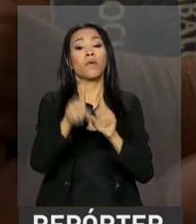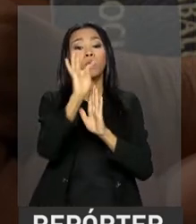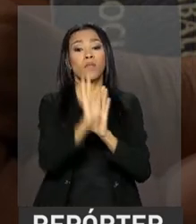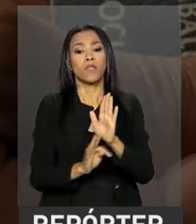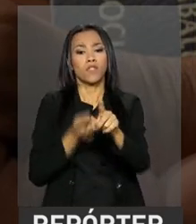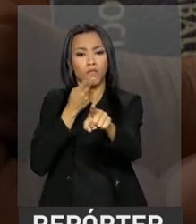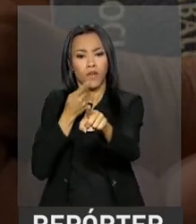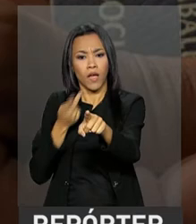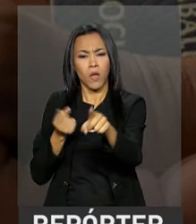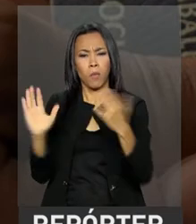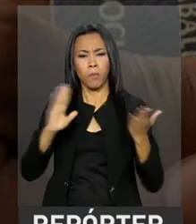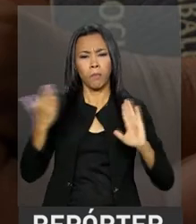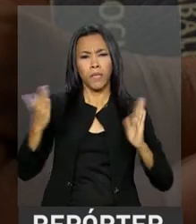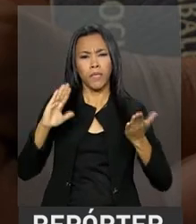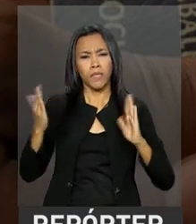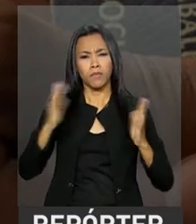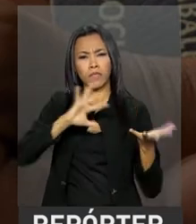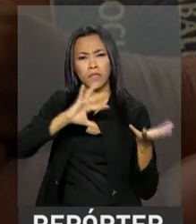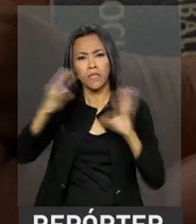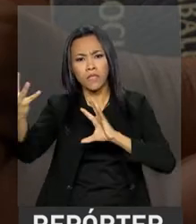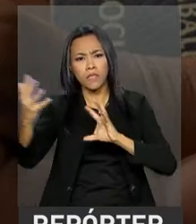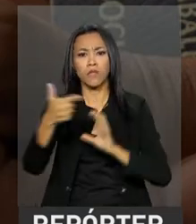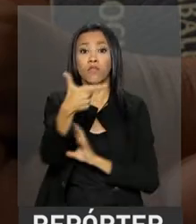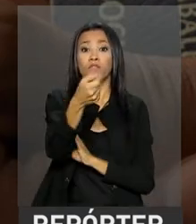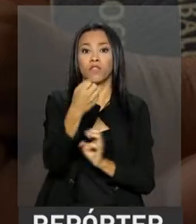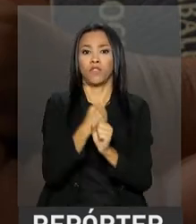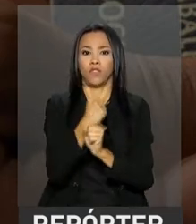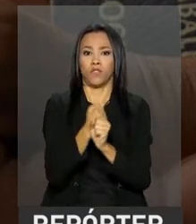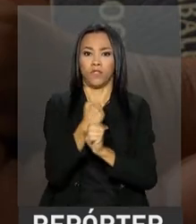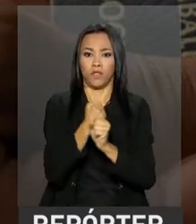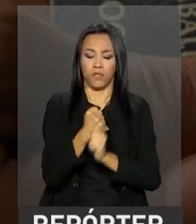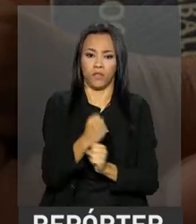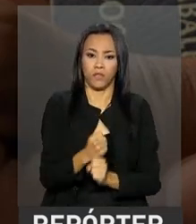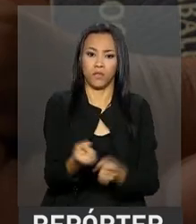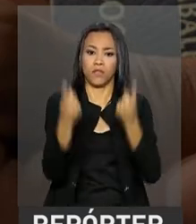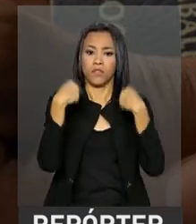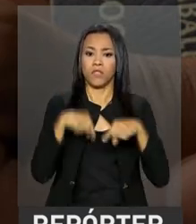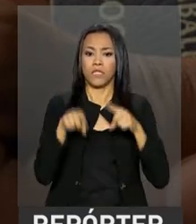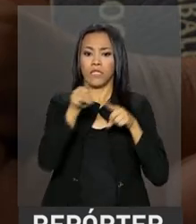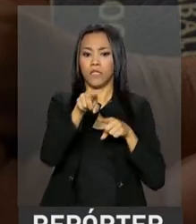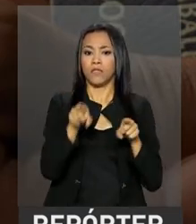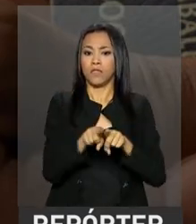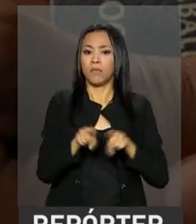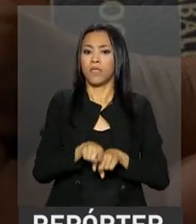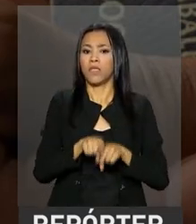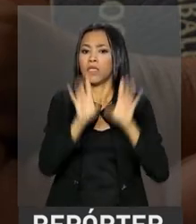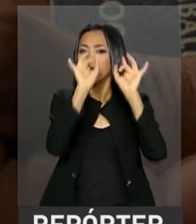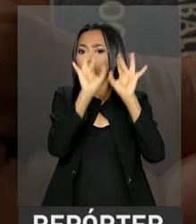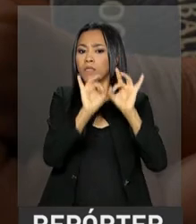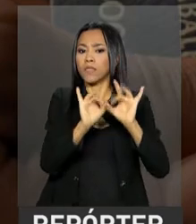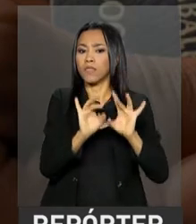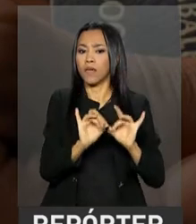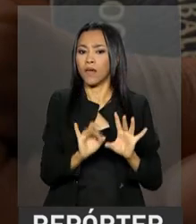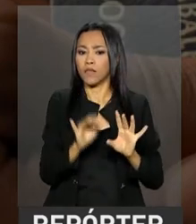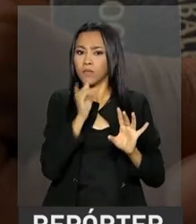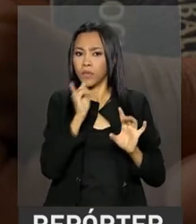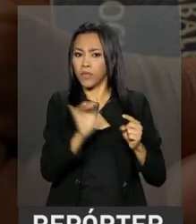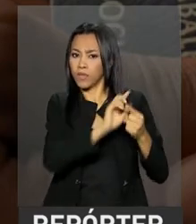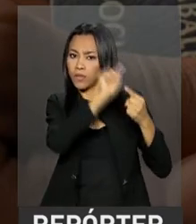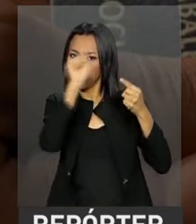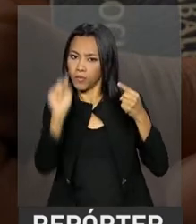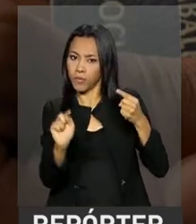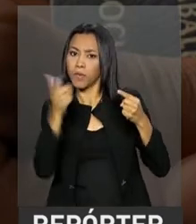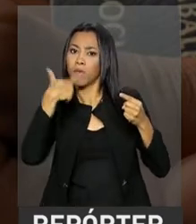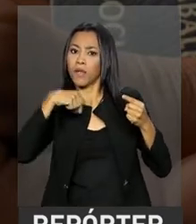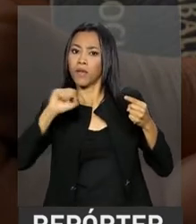agora um período de transição de cerca de 20 anos e condições especiais de aposentadoria em alguns casos, como para